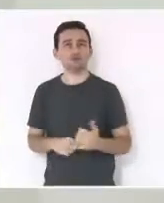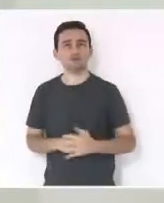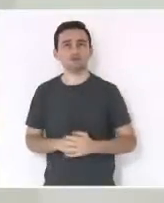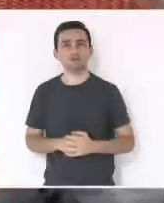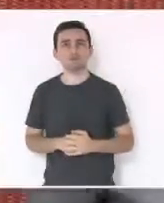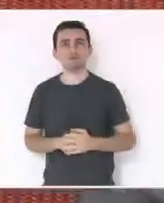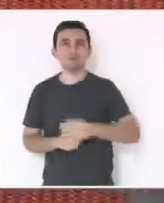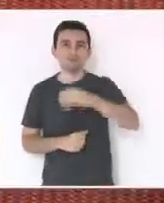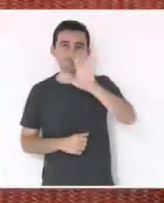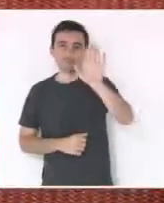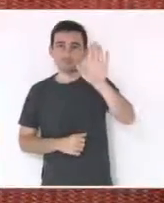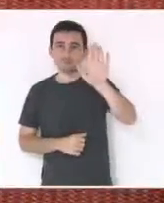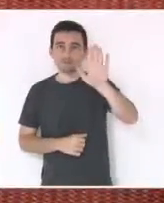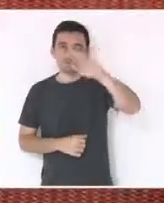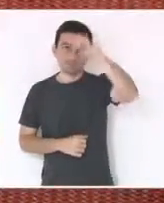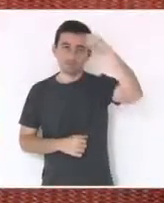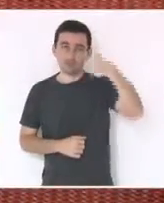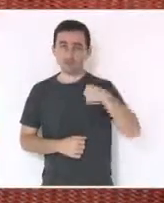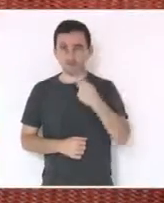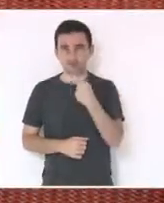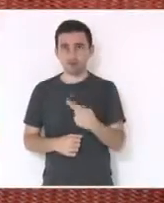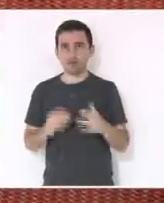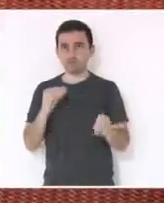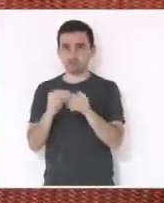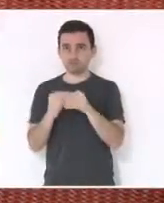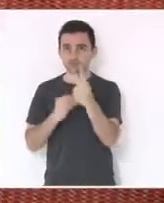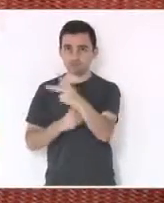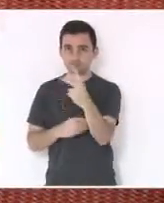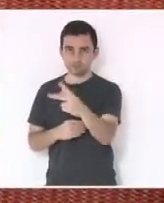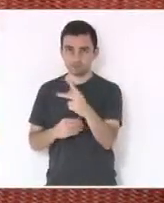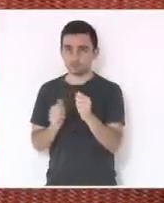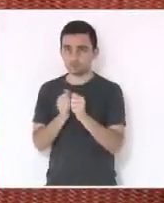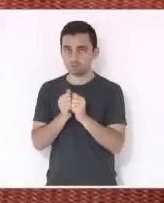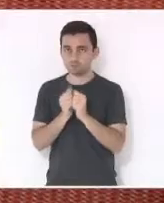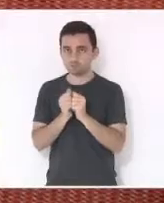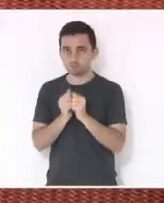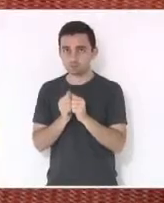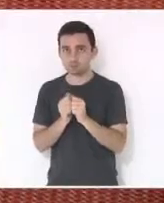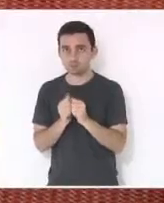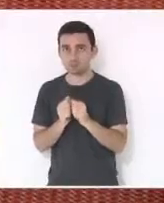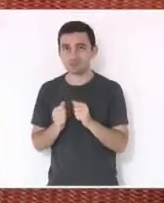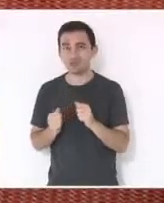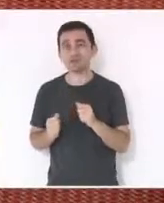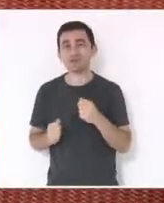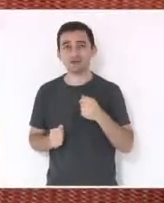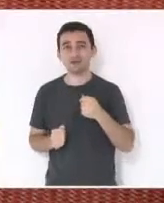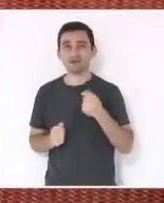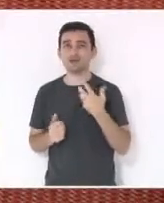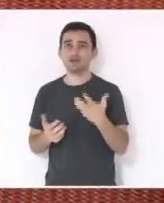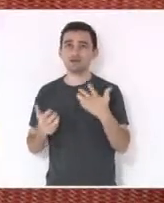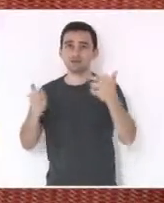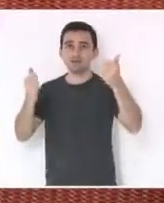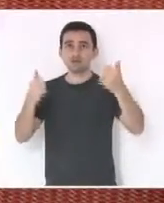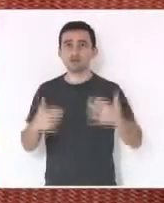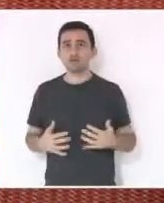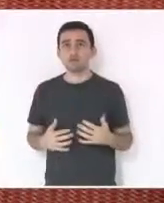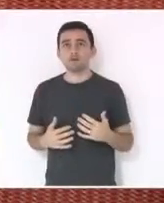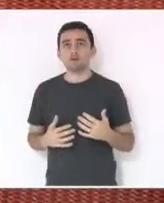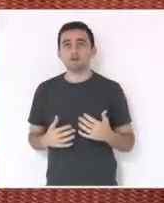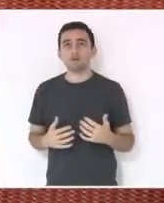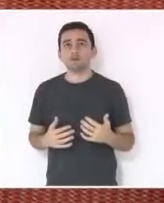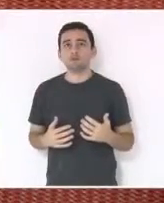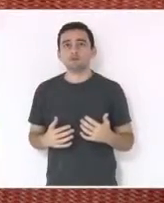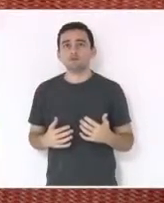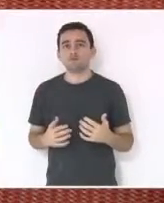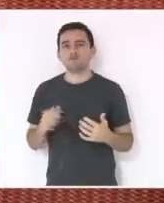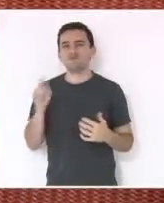se permita me fazer uma parte da sua fala em relação a essa questão dizer algumas coisas aqui primeiro não de